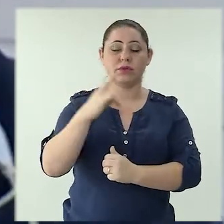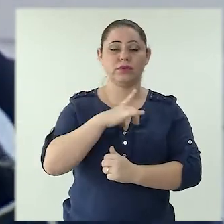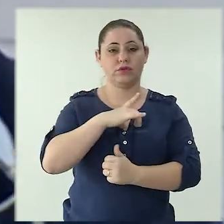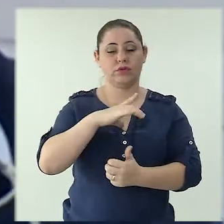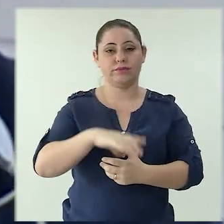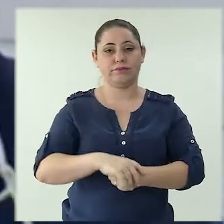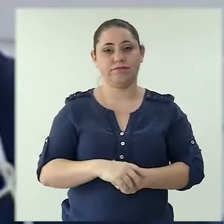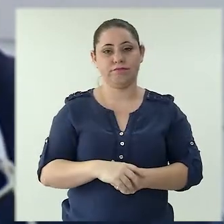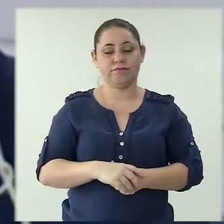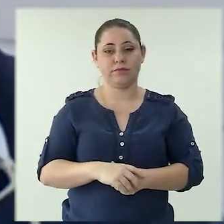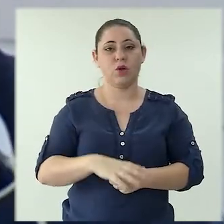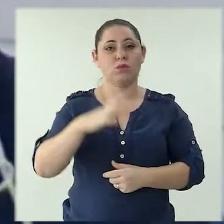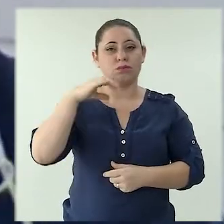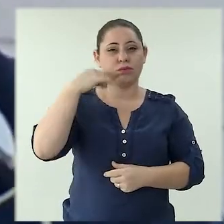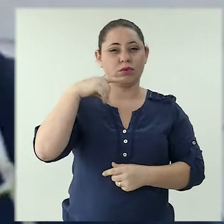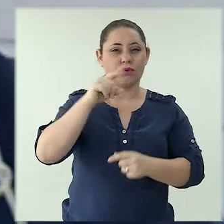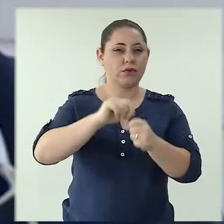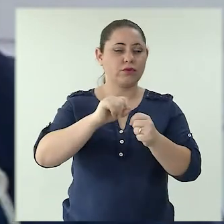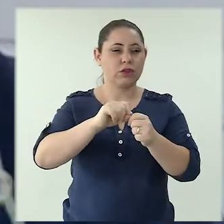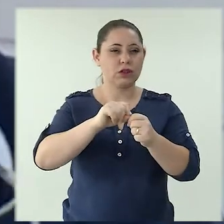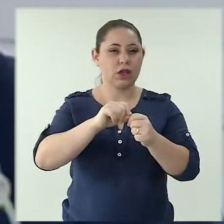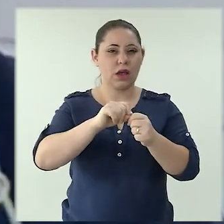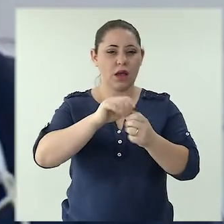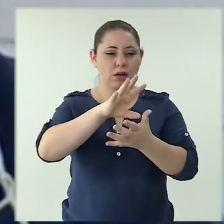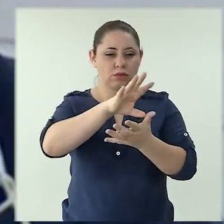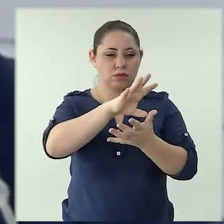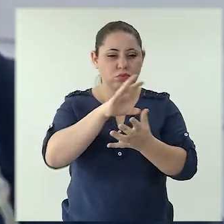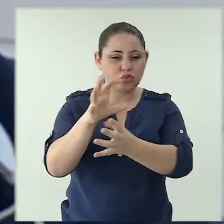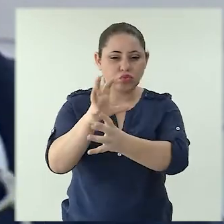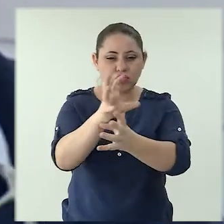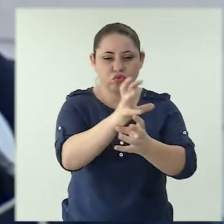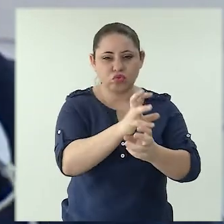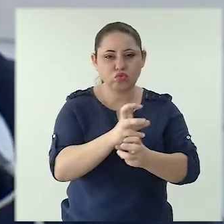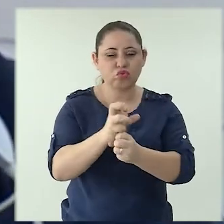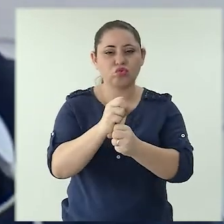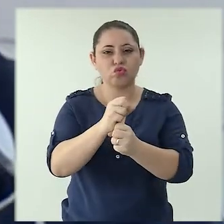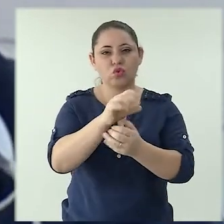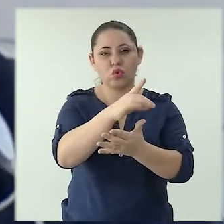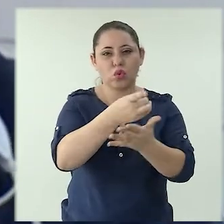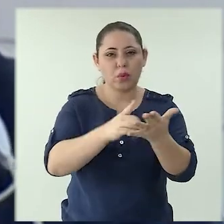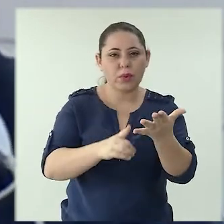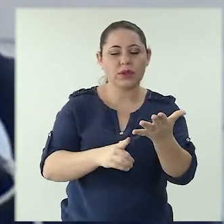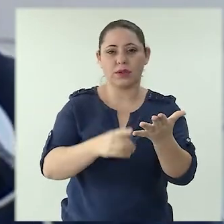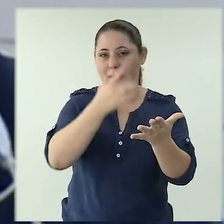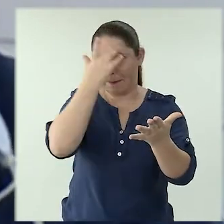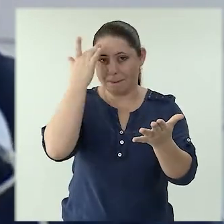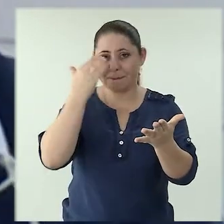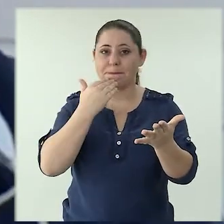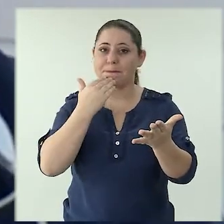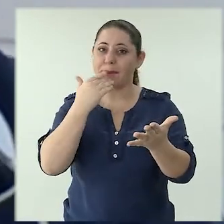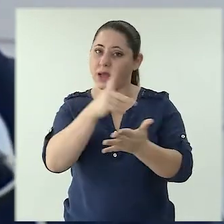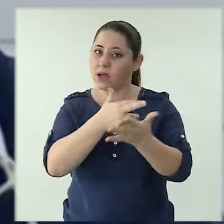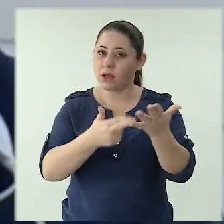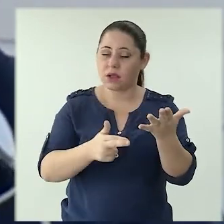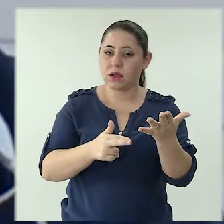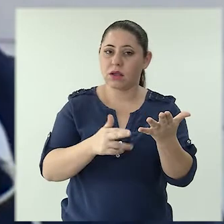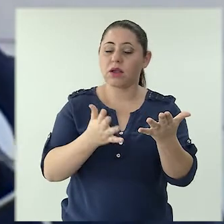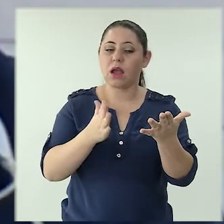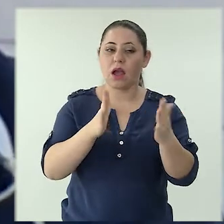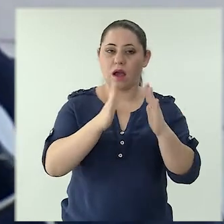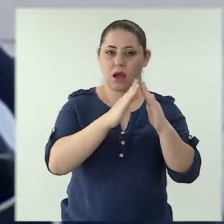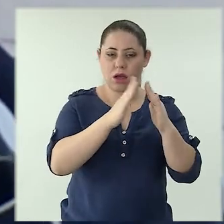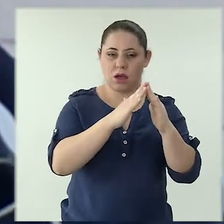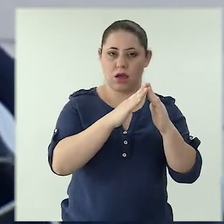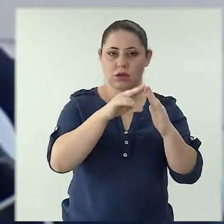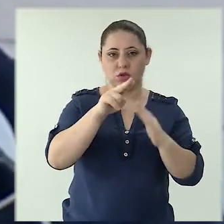capião extrajudicial. O advogado, então, vai colher essa documentação desse requerente que quer adquirir